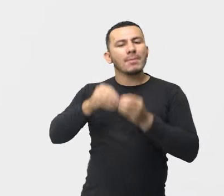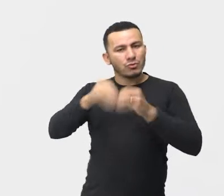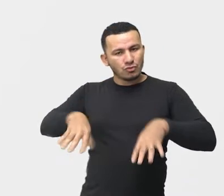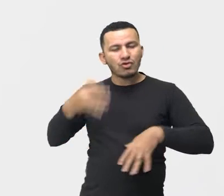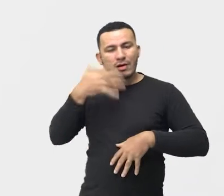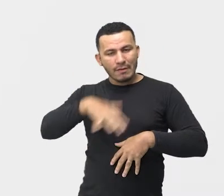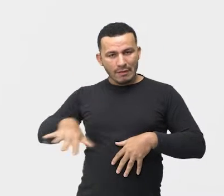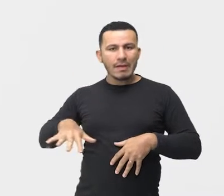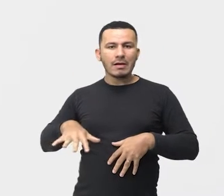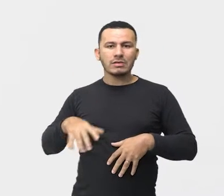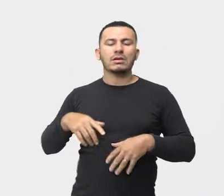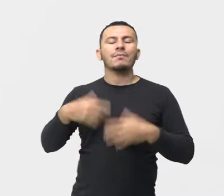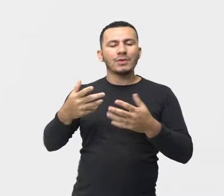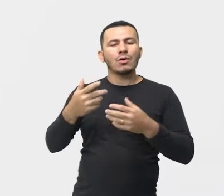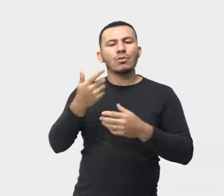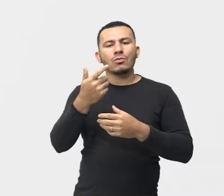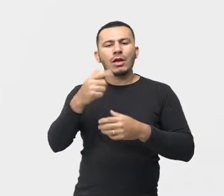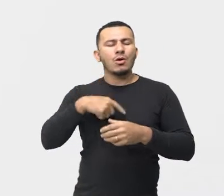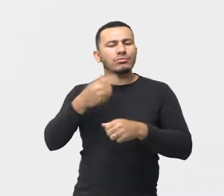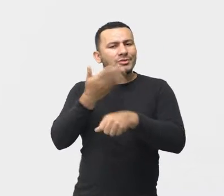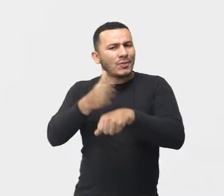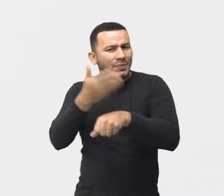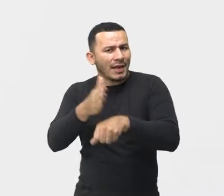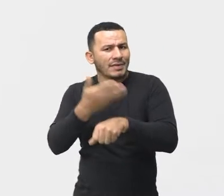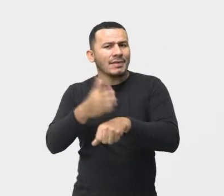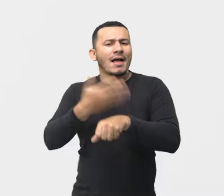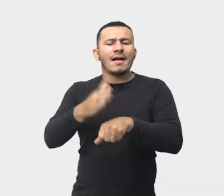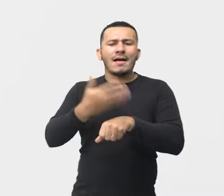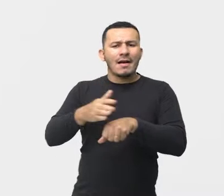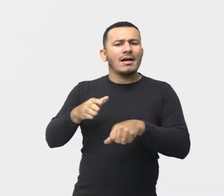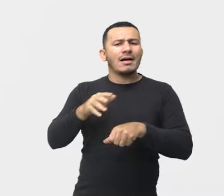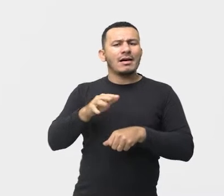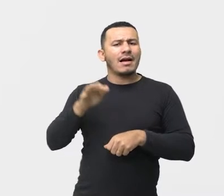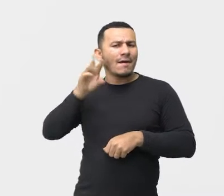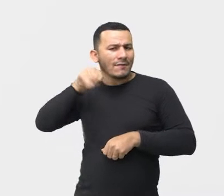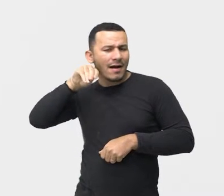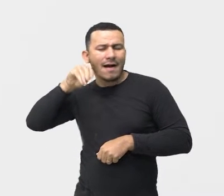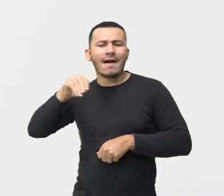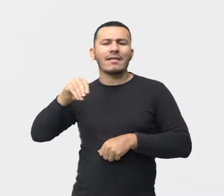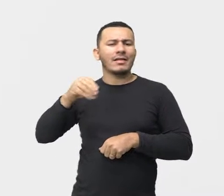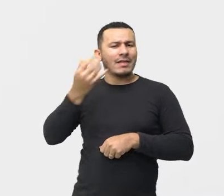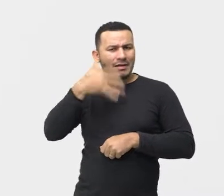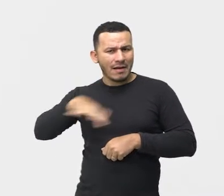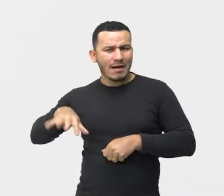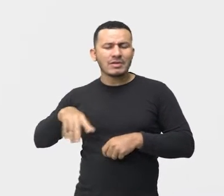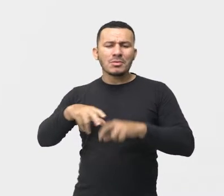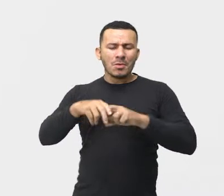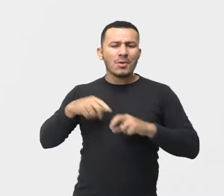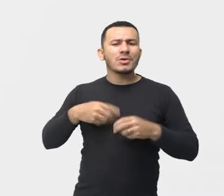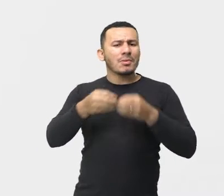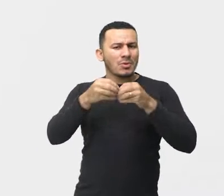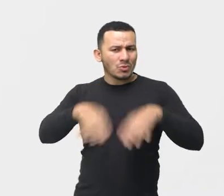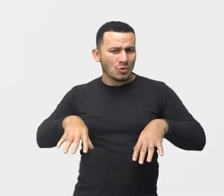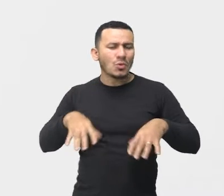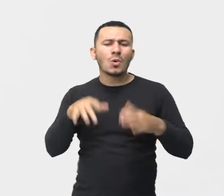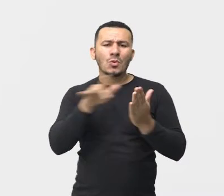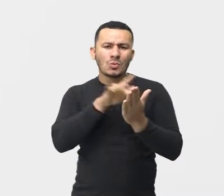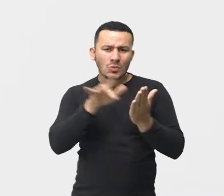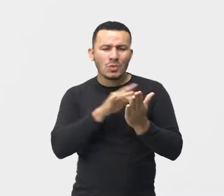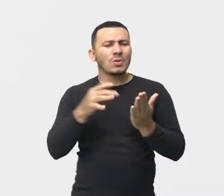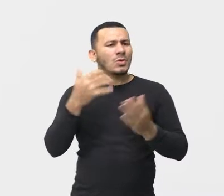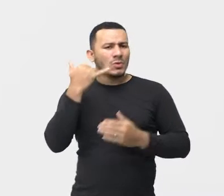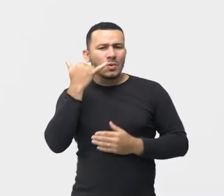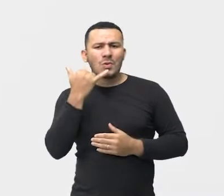que trabalhar a fala e os outros prejuízos que os eletrônicos trouxeram aos meus filhos por conta do papai